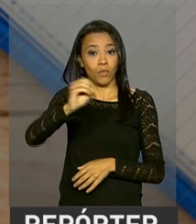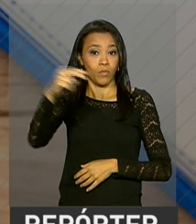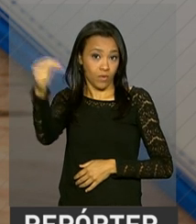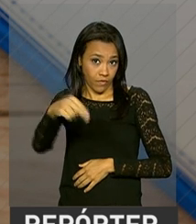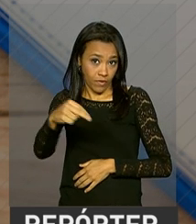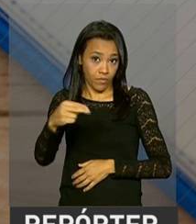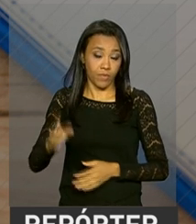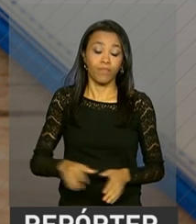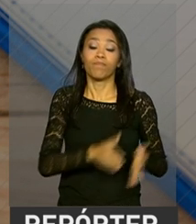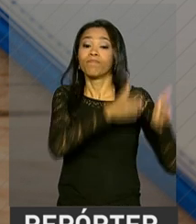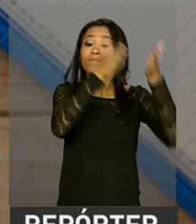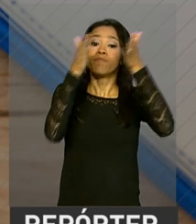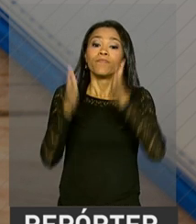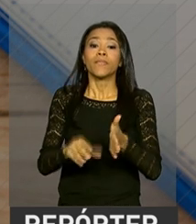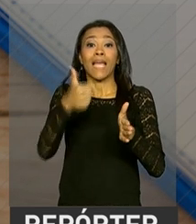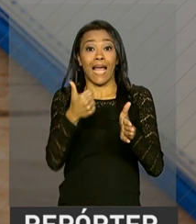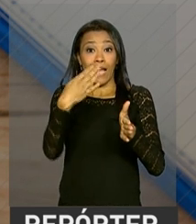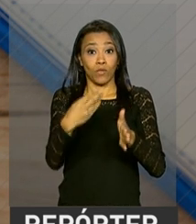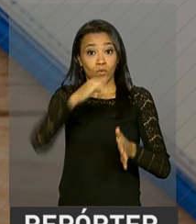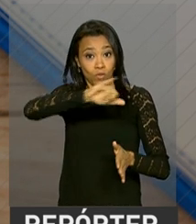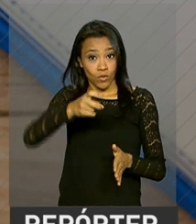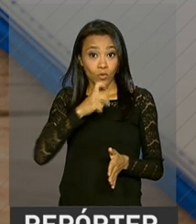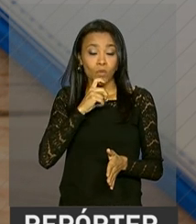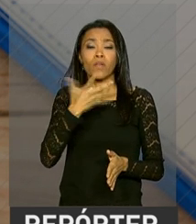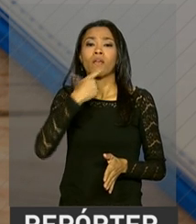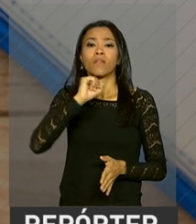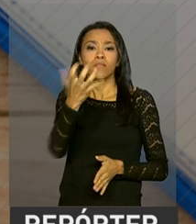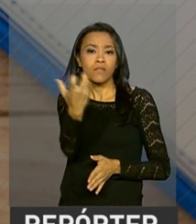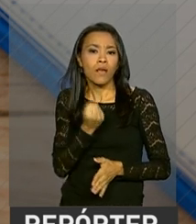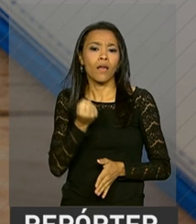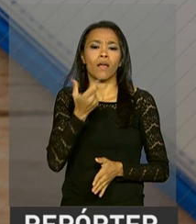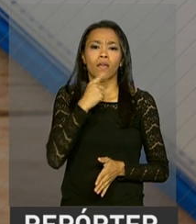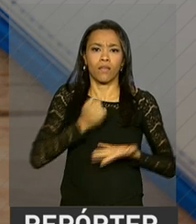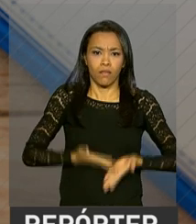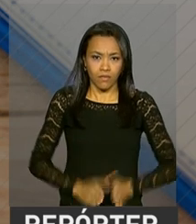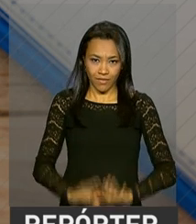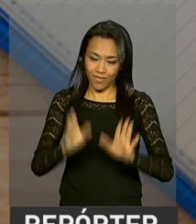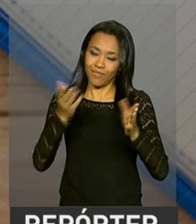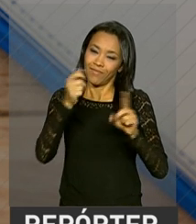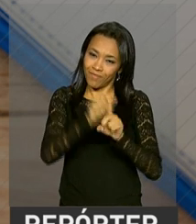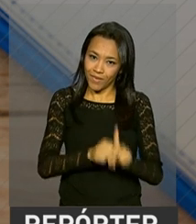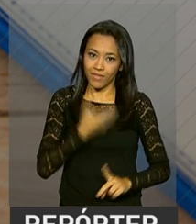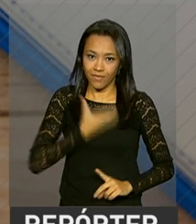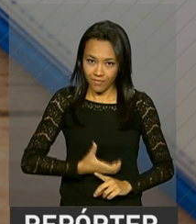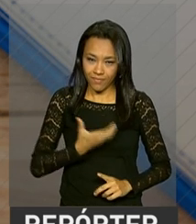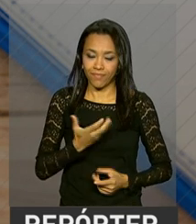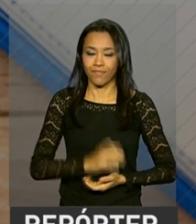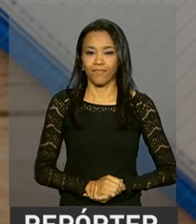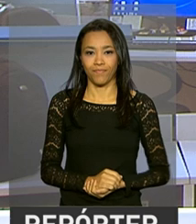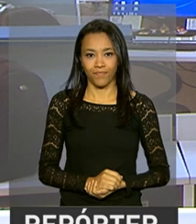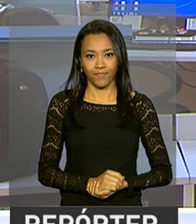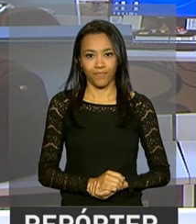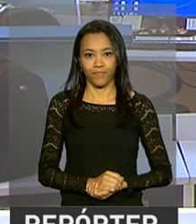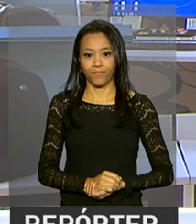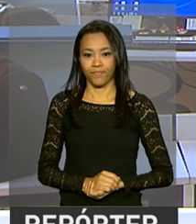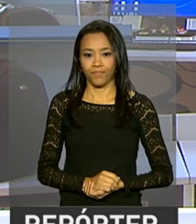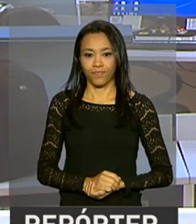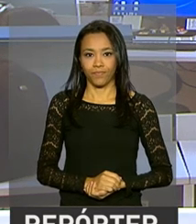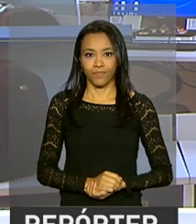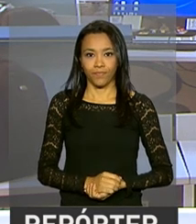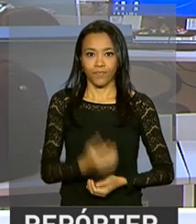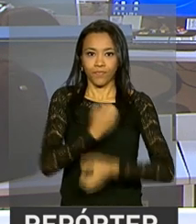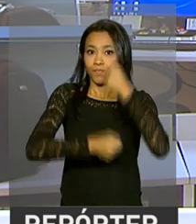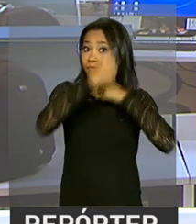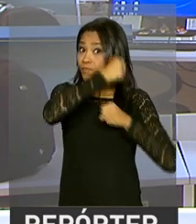e novembro. Em 14 de julho, poderão fazer o saque os aniversariantes do mês de dezembro. No